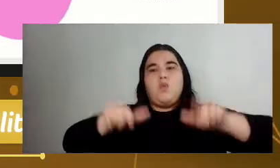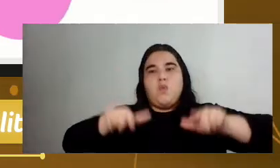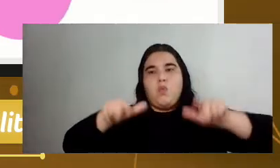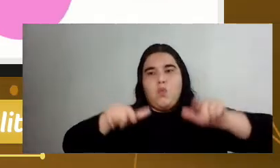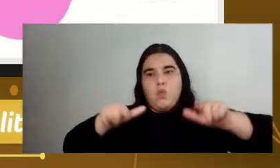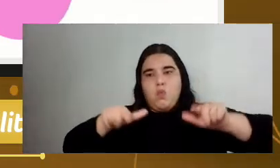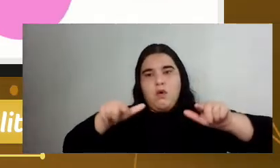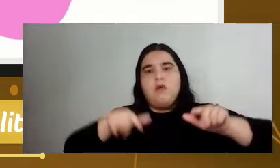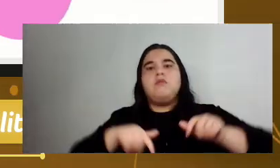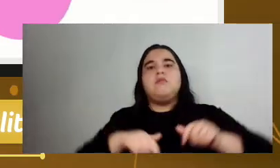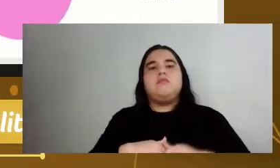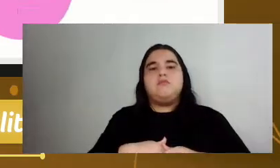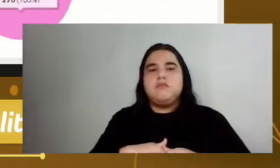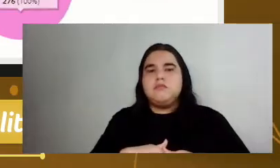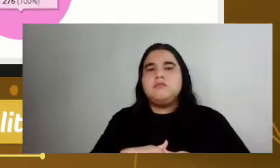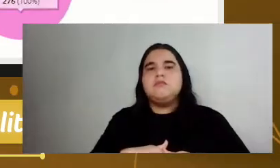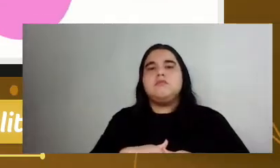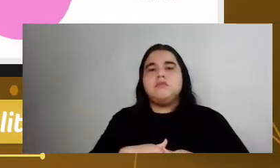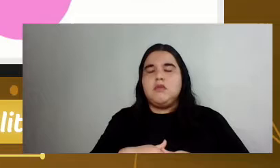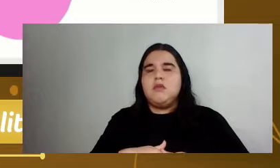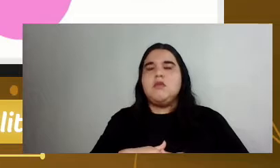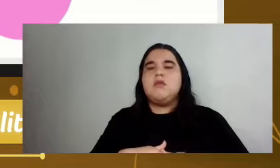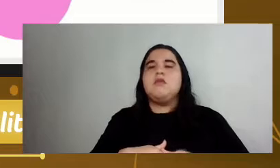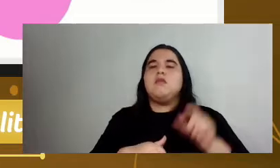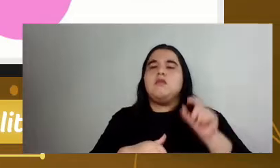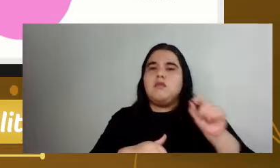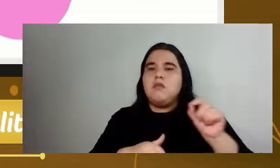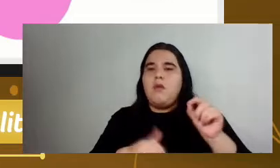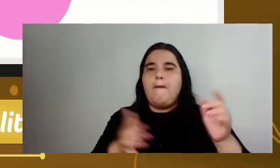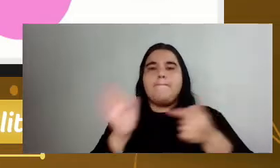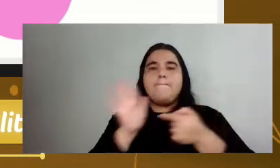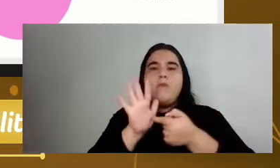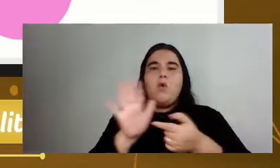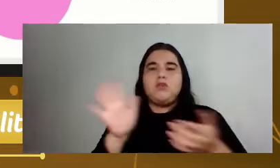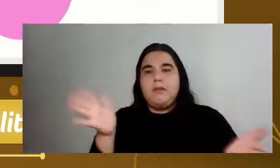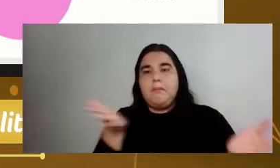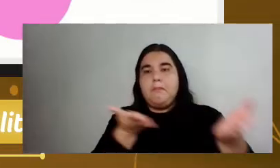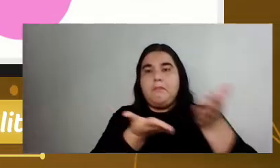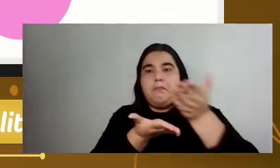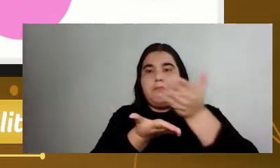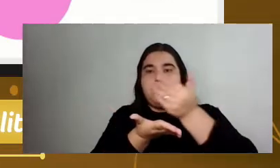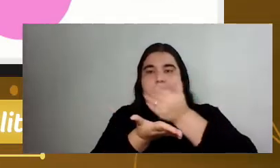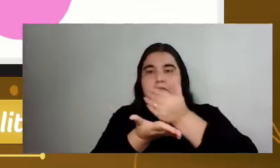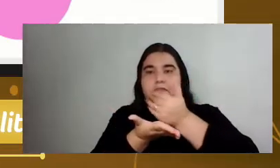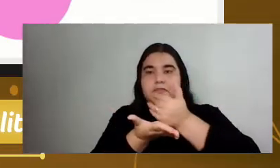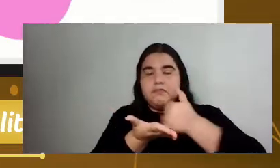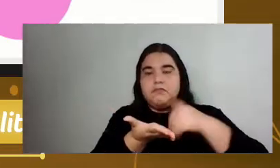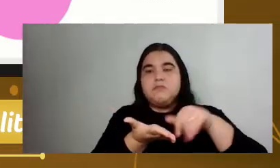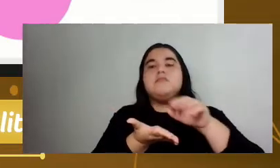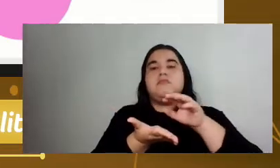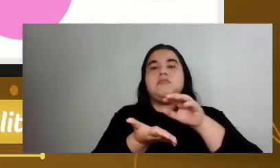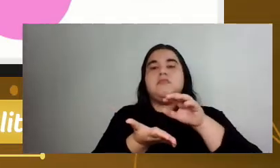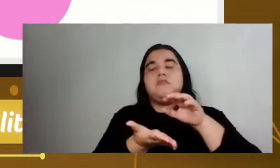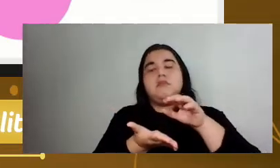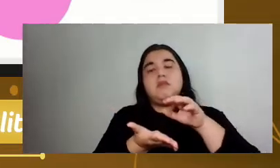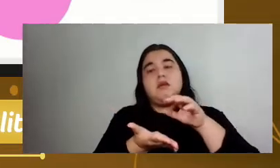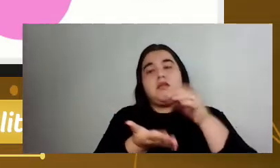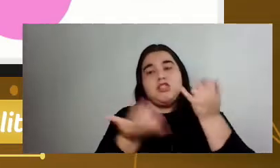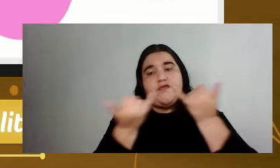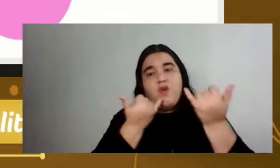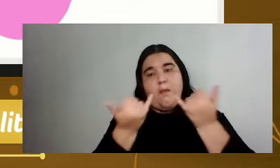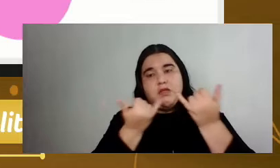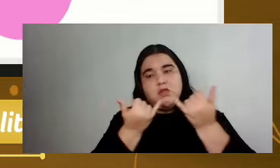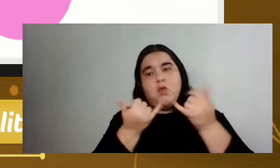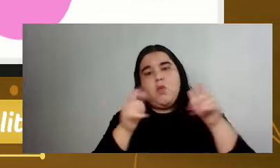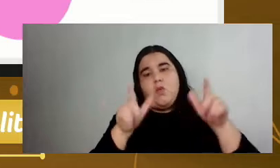e já faz uma filtragem de todos os dados que eu tenho em Paulo Afonso 4. O mapa aqui a gente percebe que está